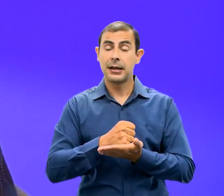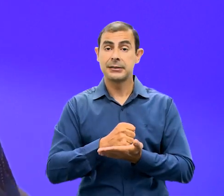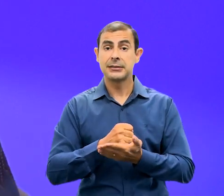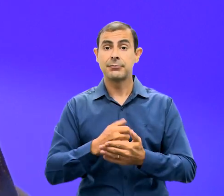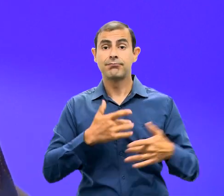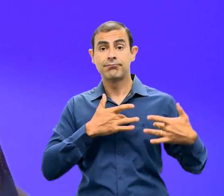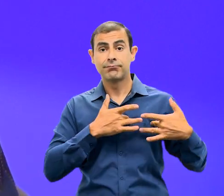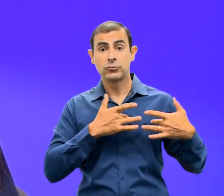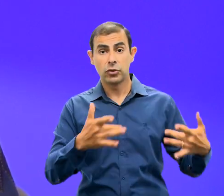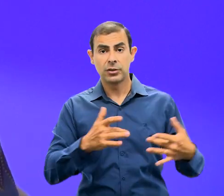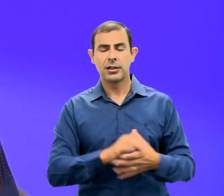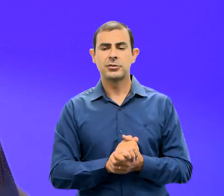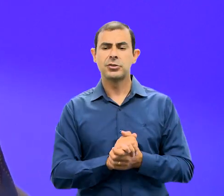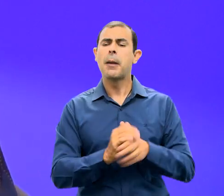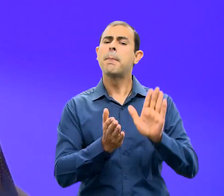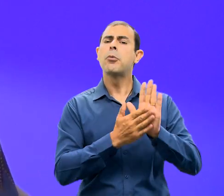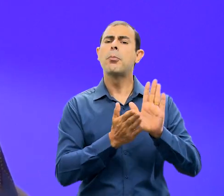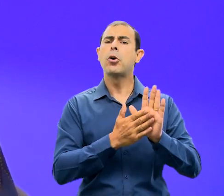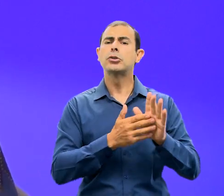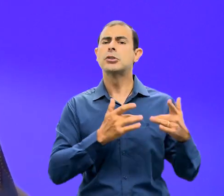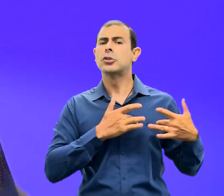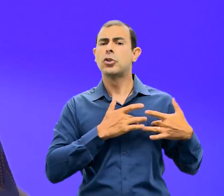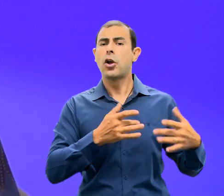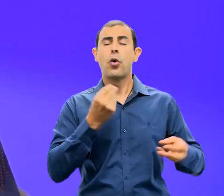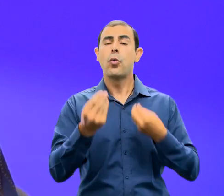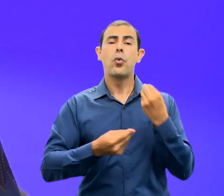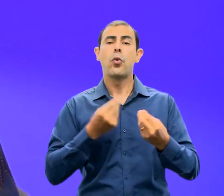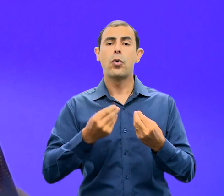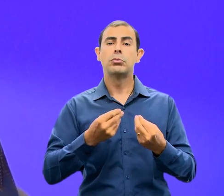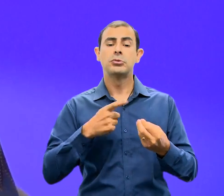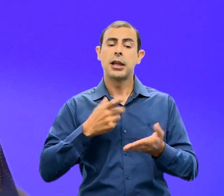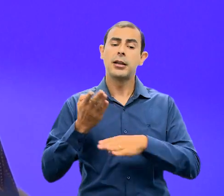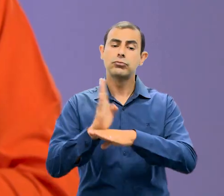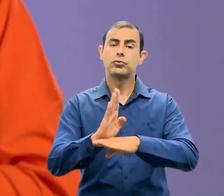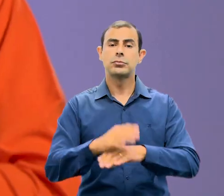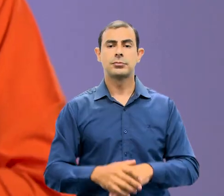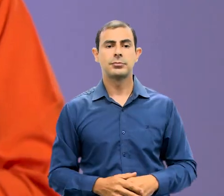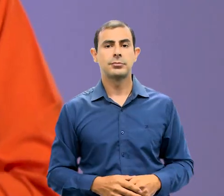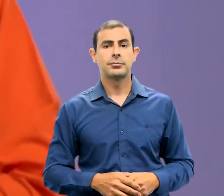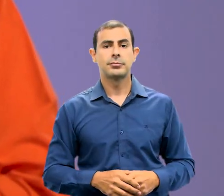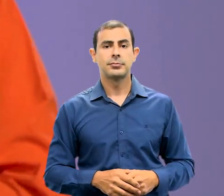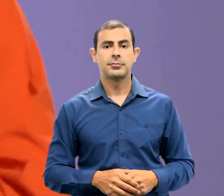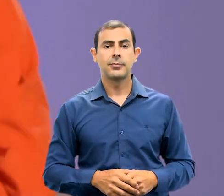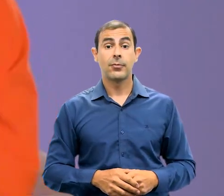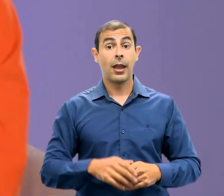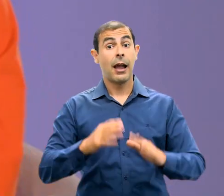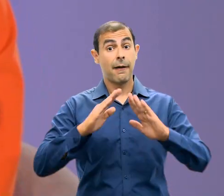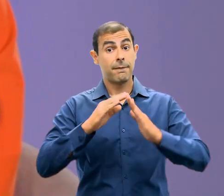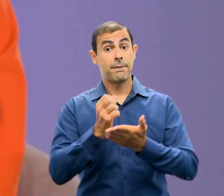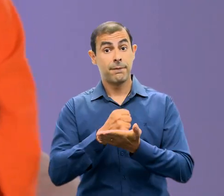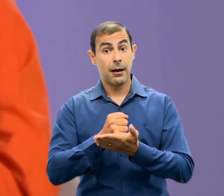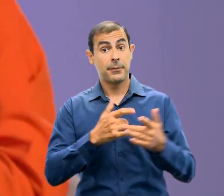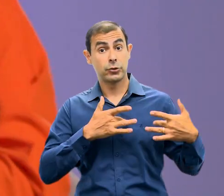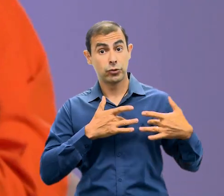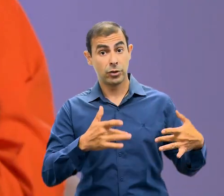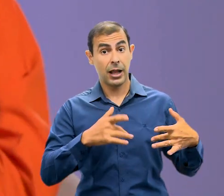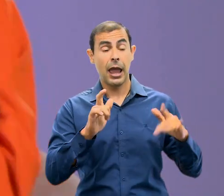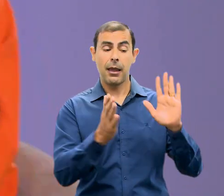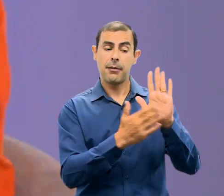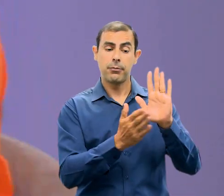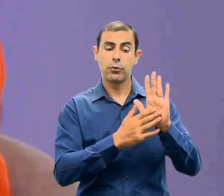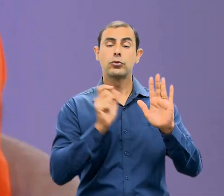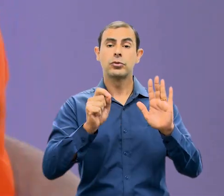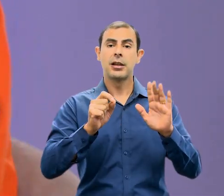que funcionaria esse programa, né? E a importância dele para situações como essa? A Farmácia Solidária é um programa em que o cidadão